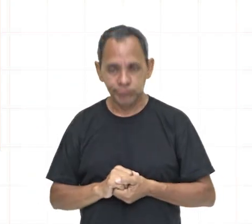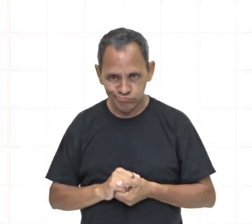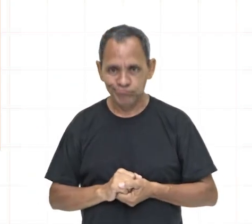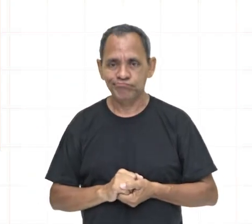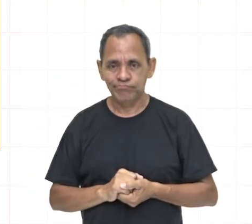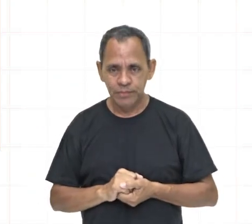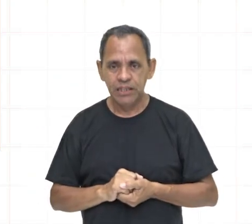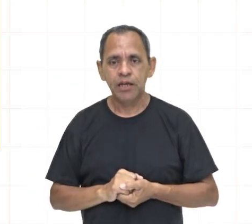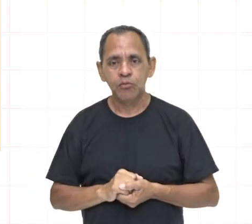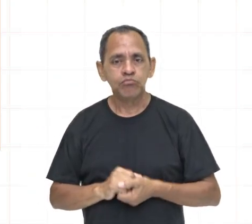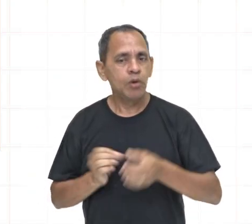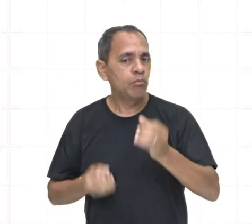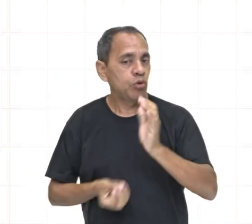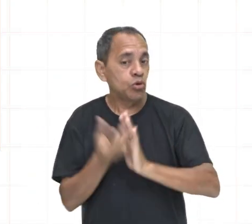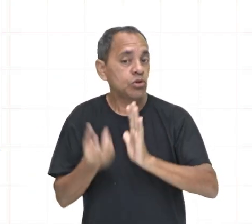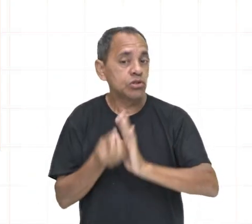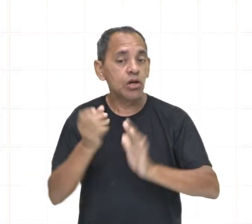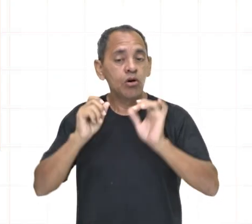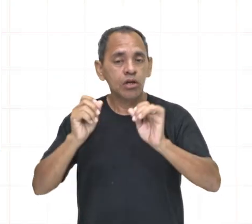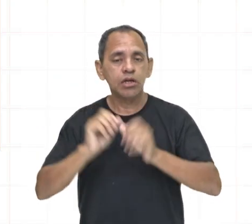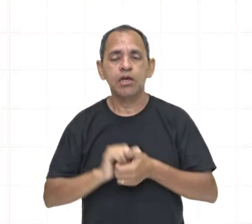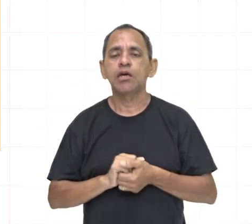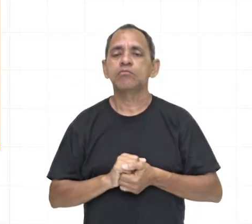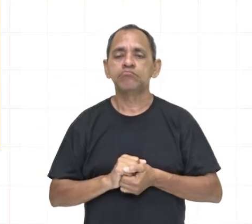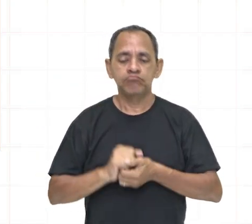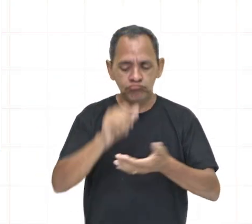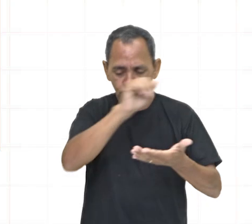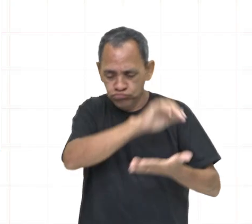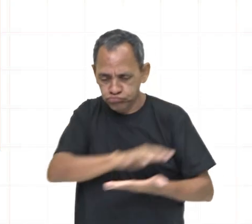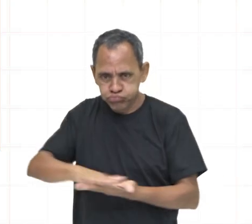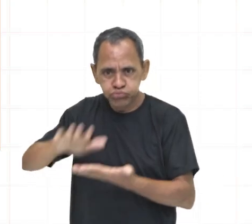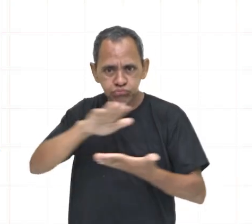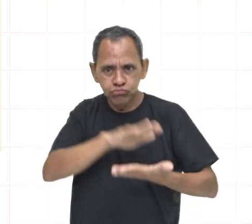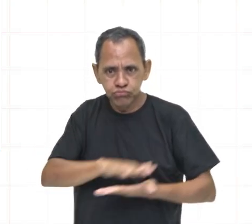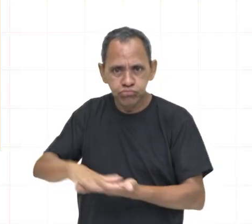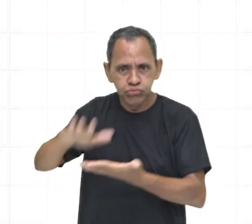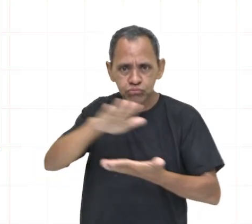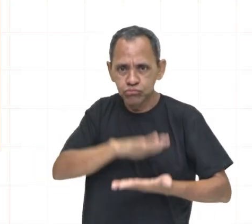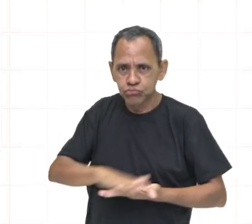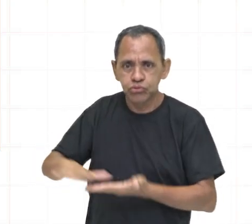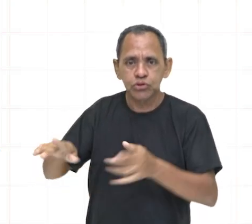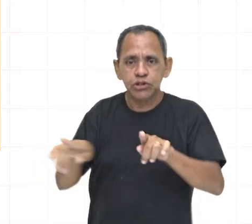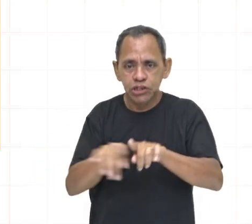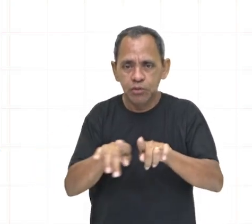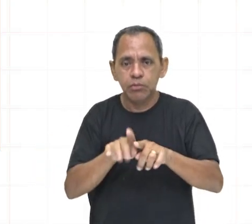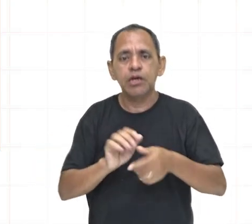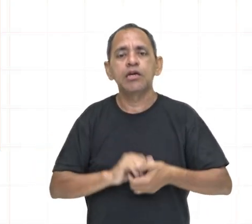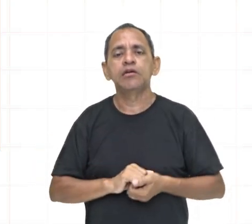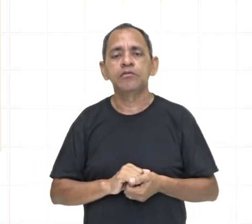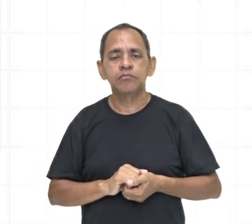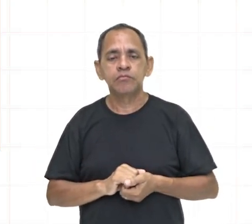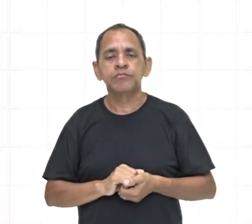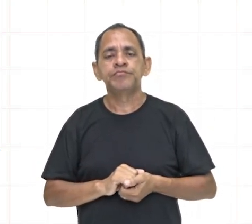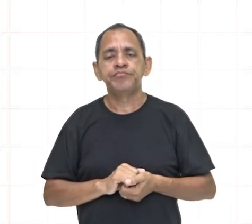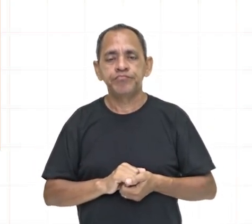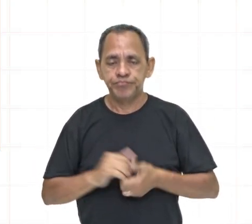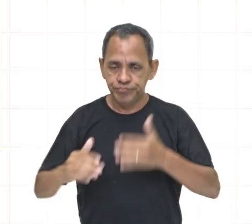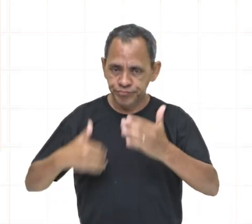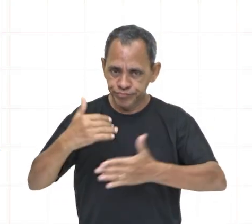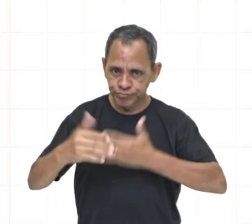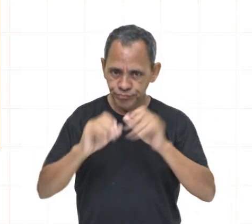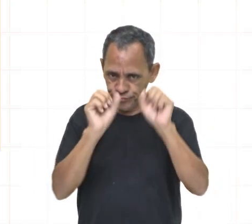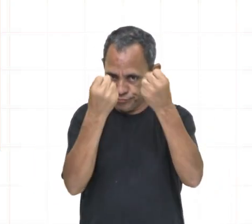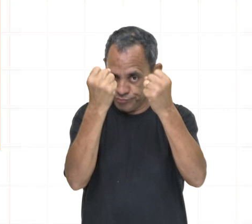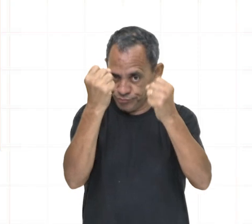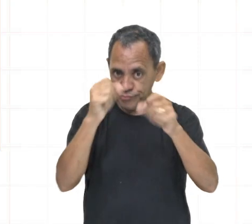se prevalecia o artesanato, a gente vai passar do artesanato para a manufatura, da manufatura para todo esse processo de